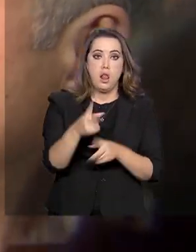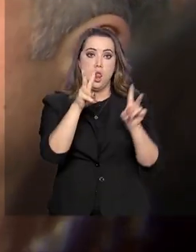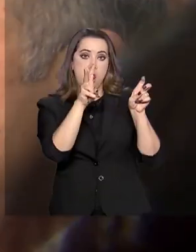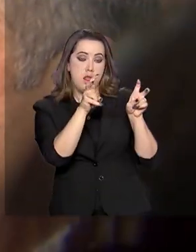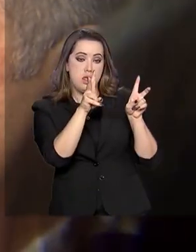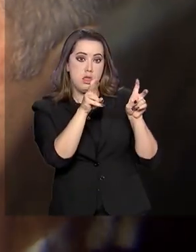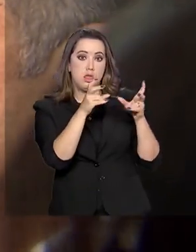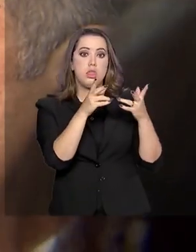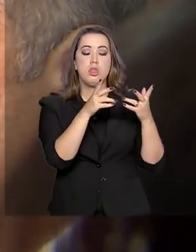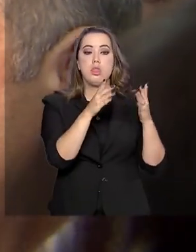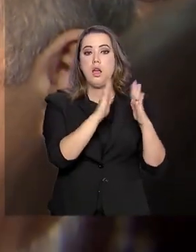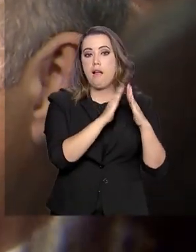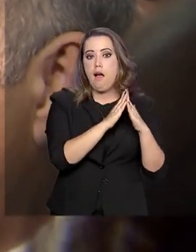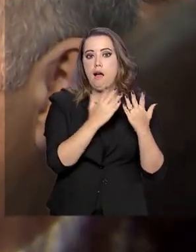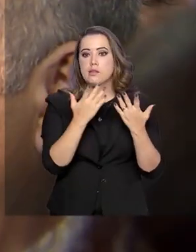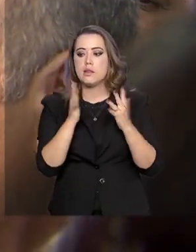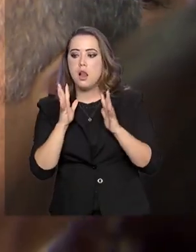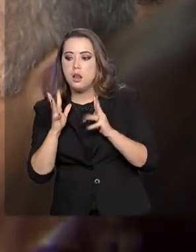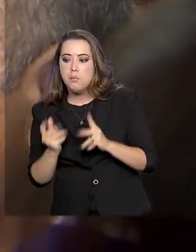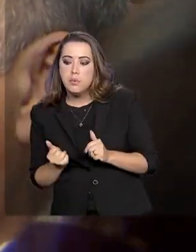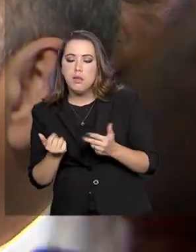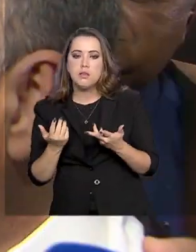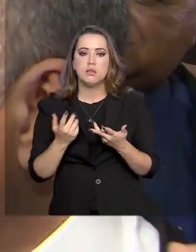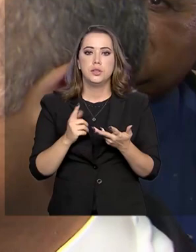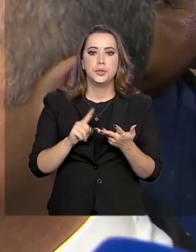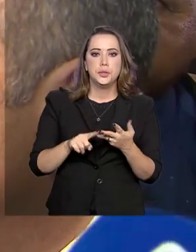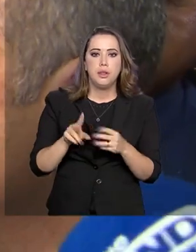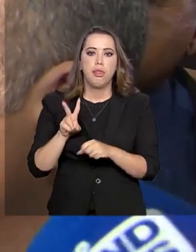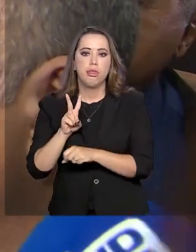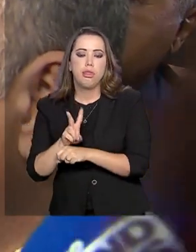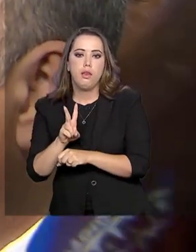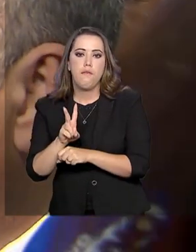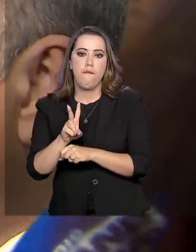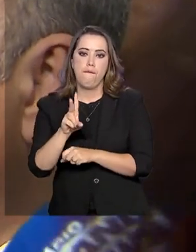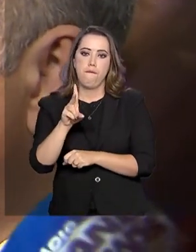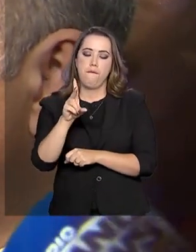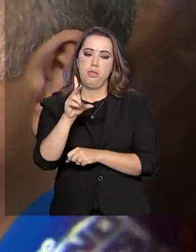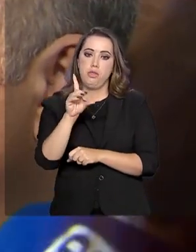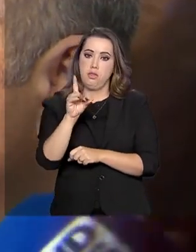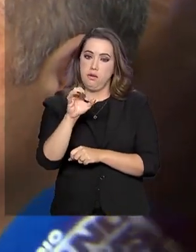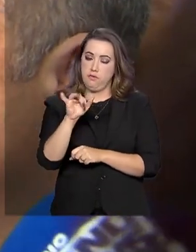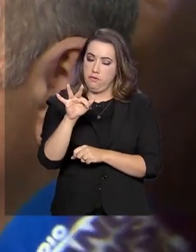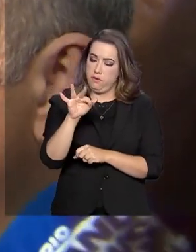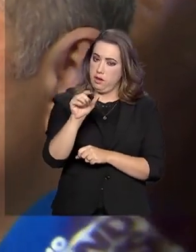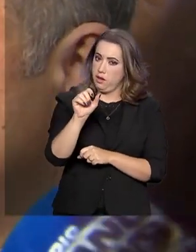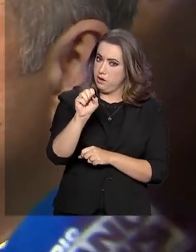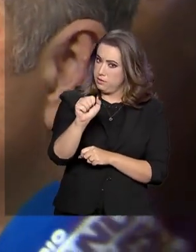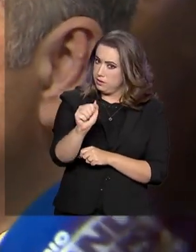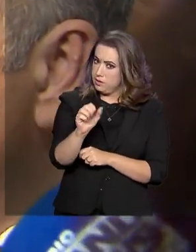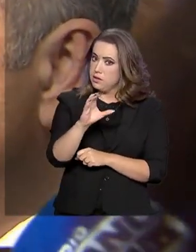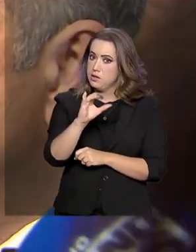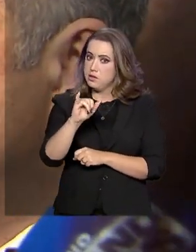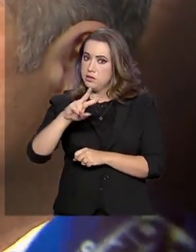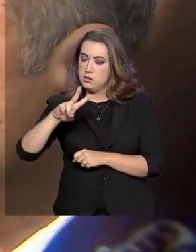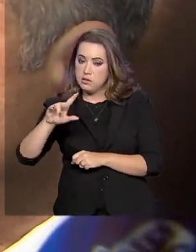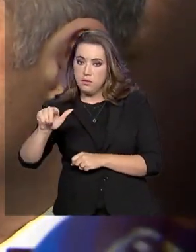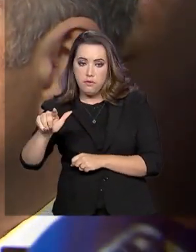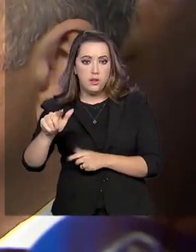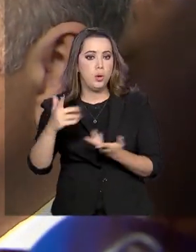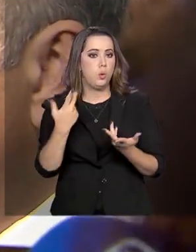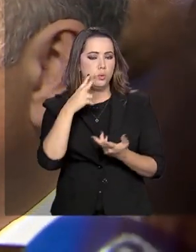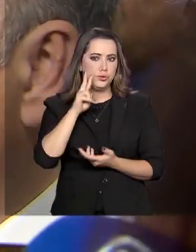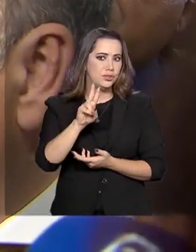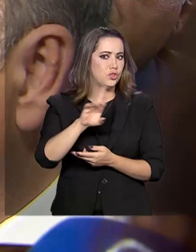também de saneamento básico, nós estamos falando também de defesa civil e esse é um momento, inclusive, que vários estados brasileiros estão